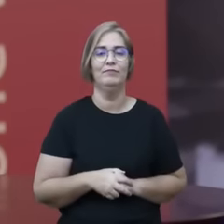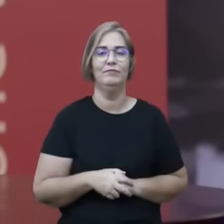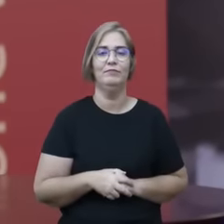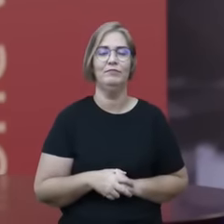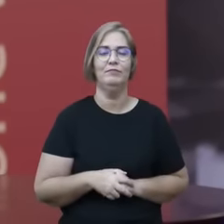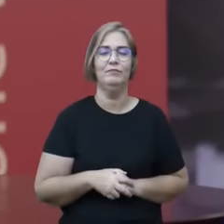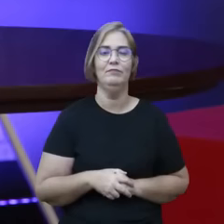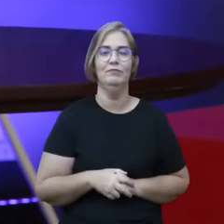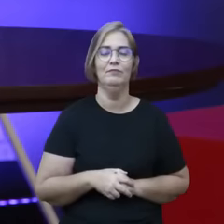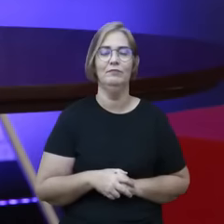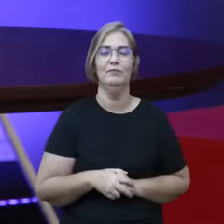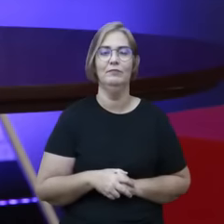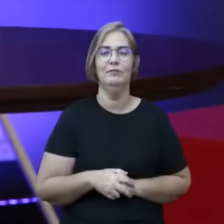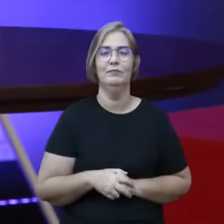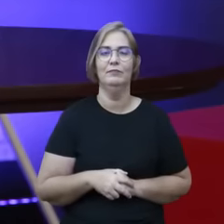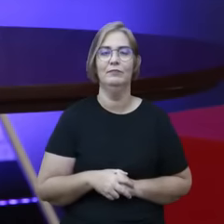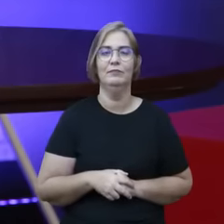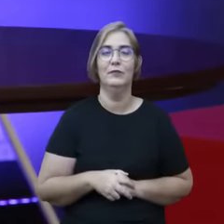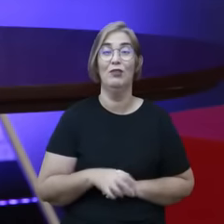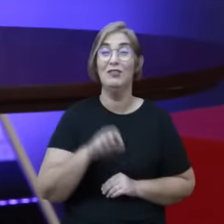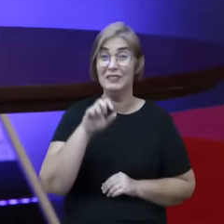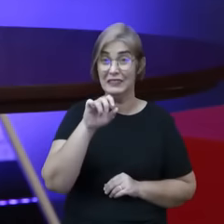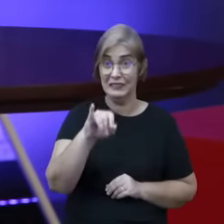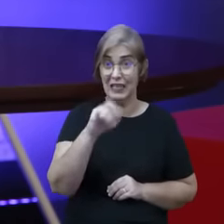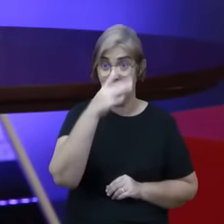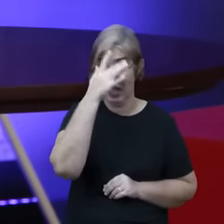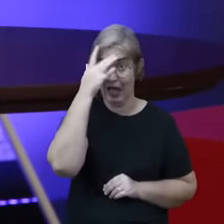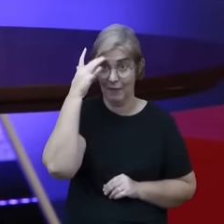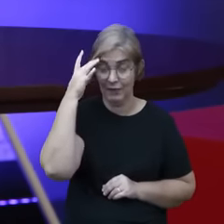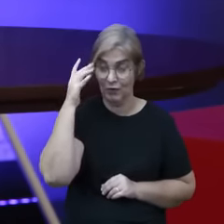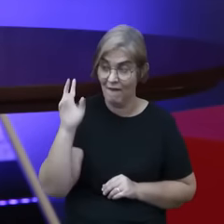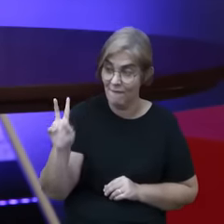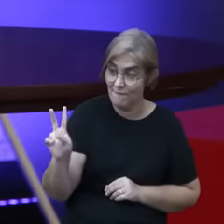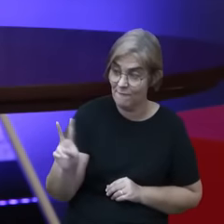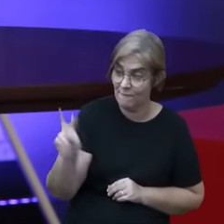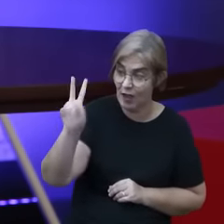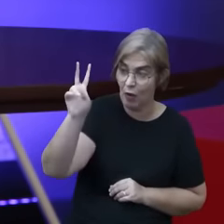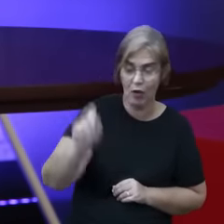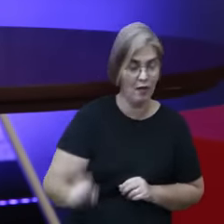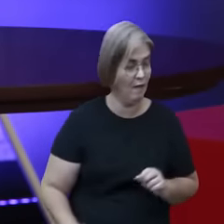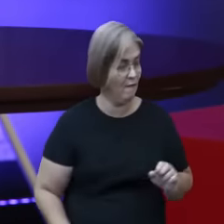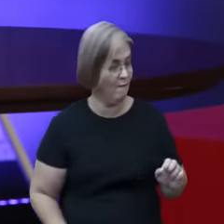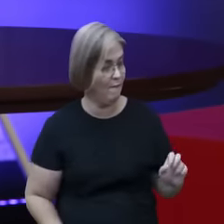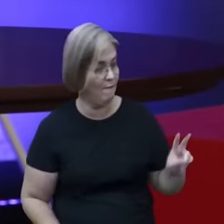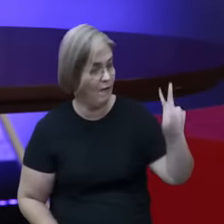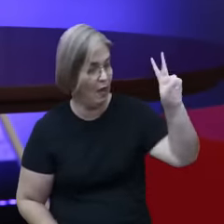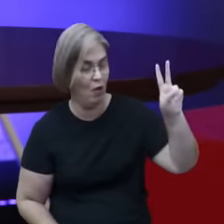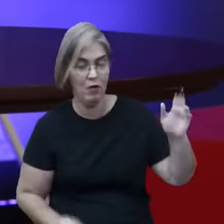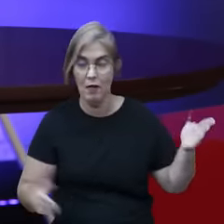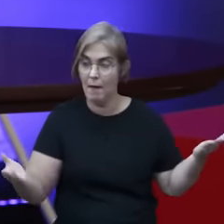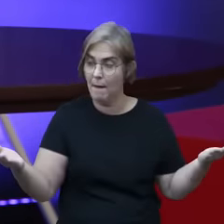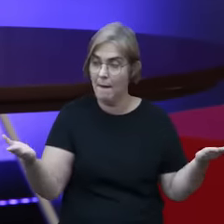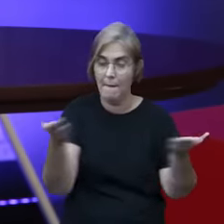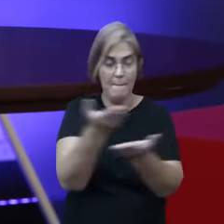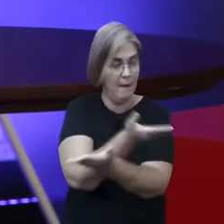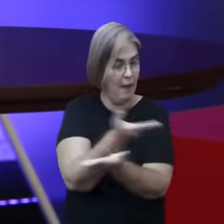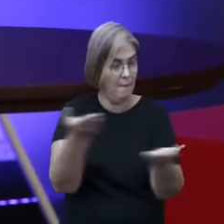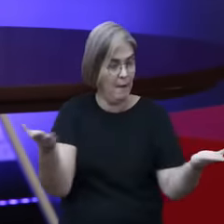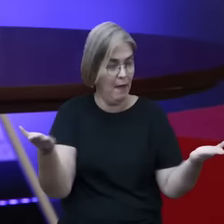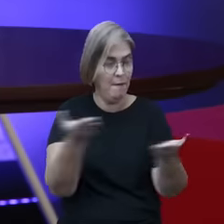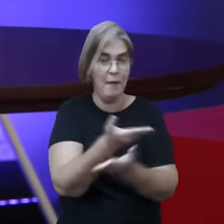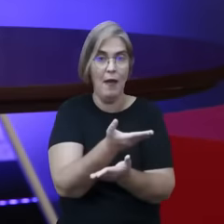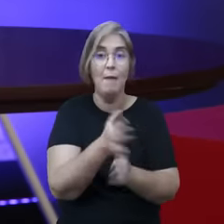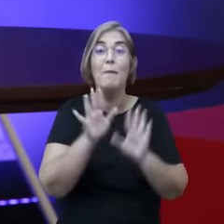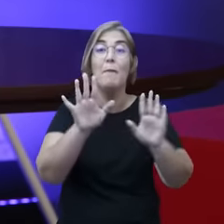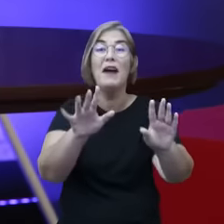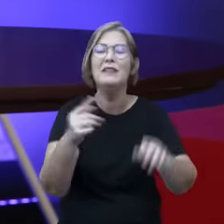de do reconhecimento da minha humanidade, reconhecer esta humanidade no outro. E esse reconhecimento